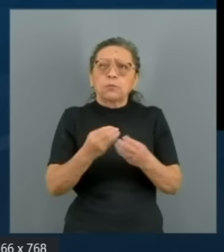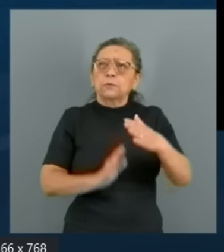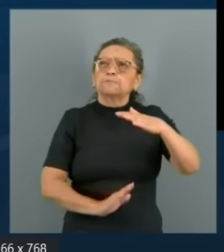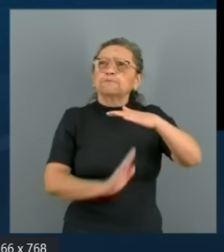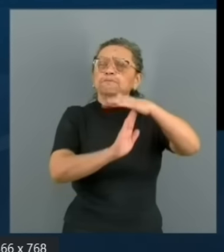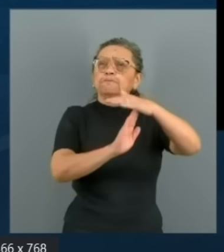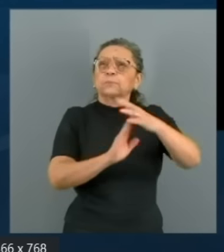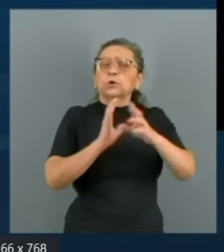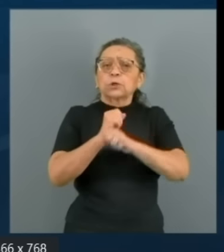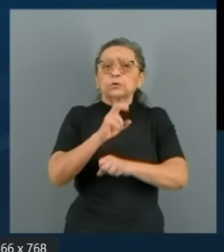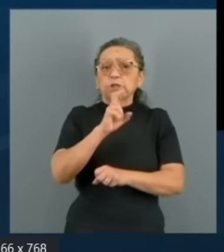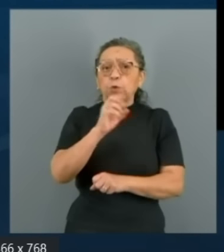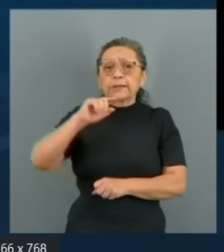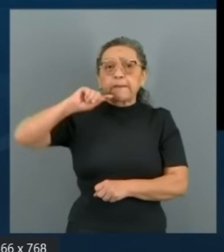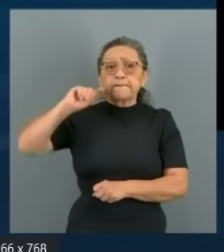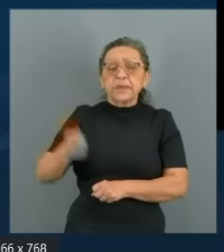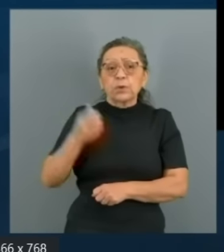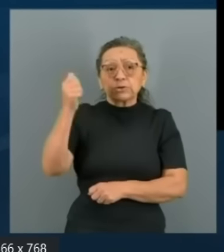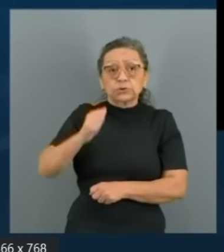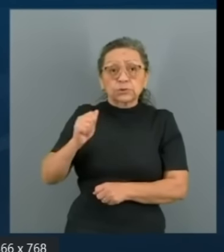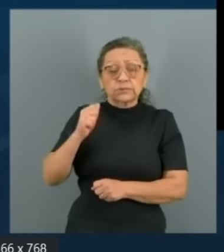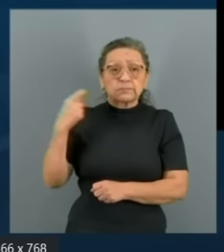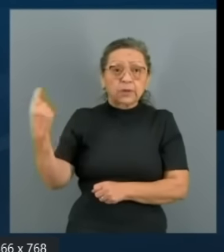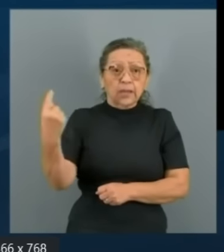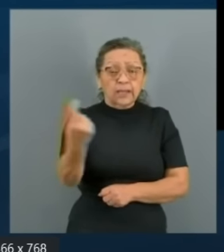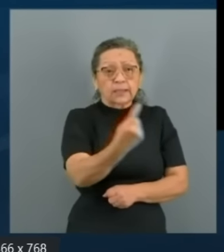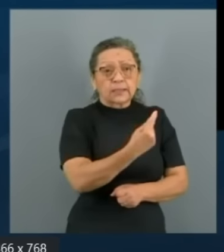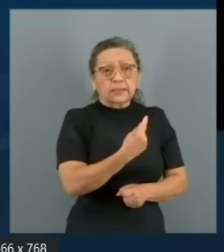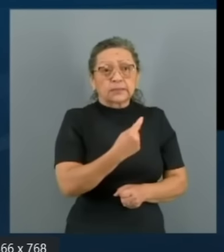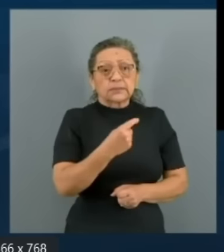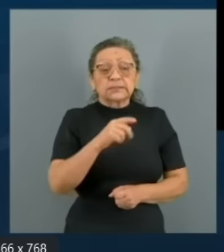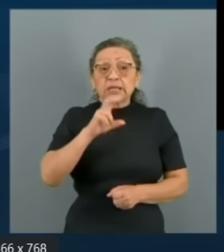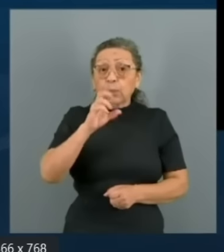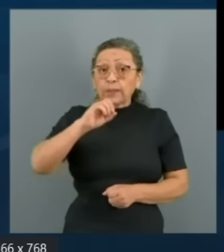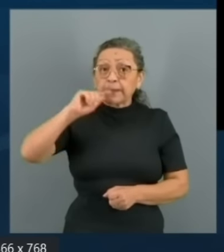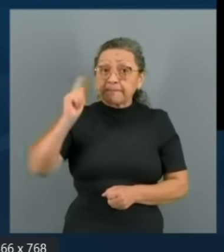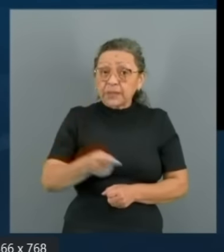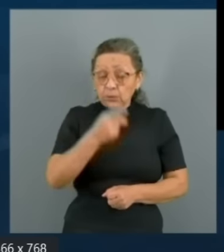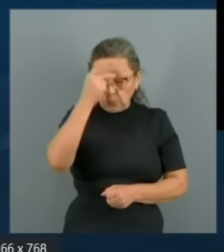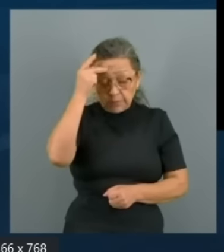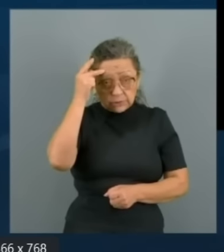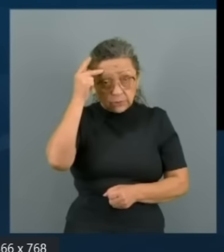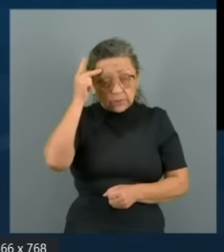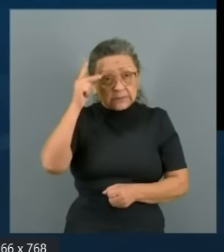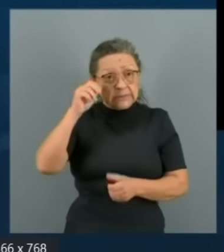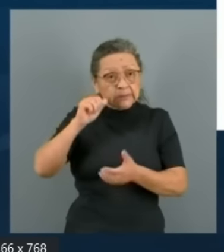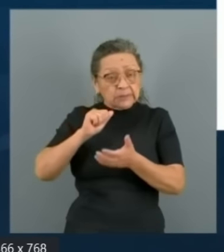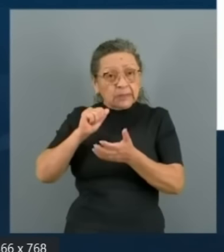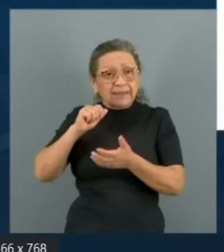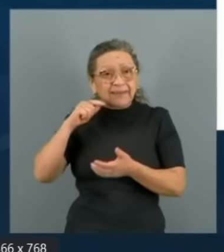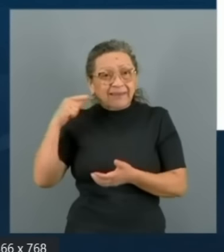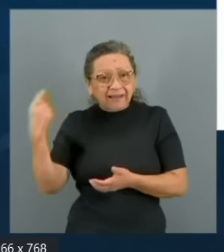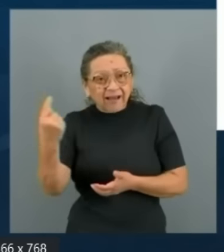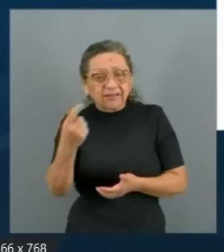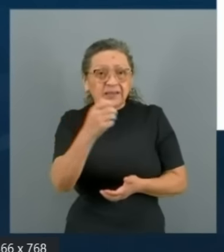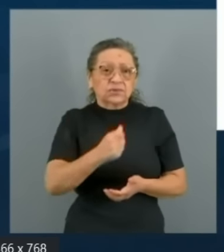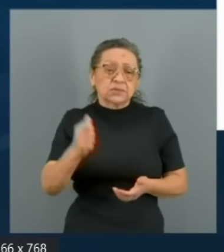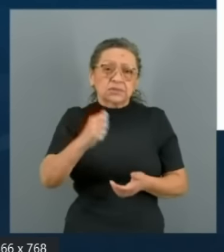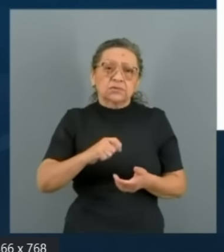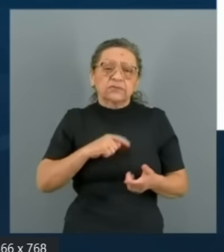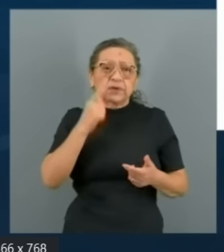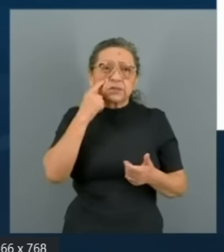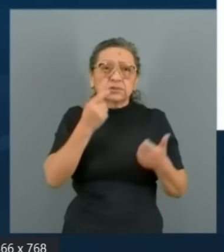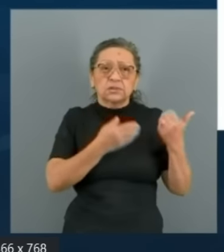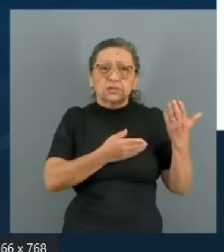50 mil associações por entidade. Então, o senhor pode verificar que aconteceram 6 em 2018,